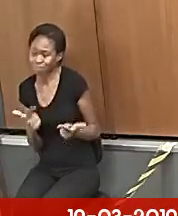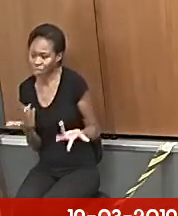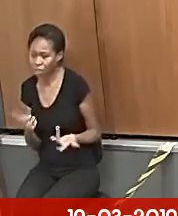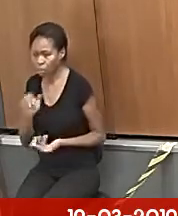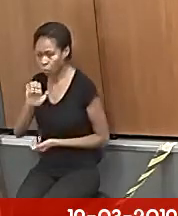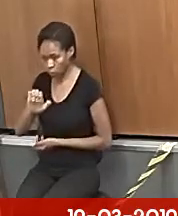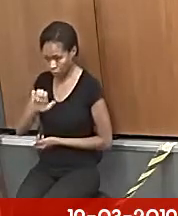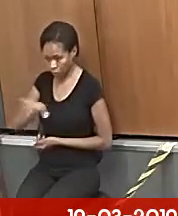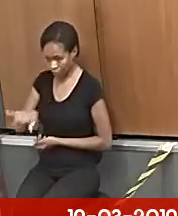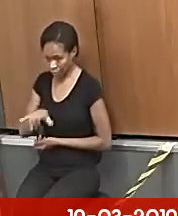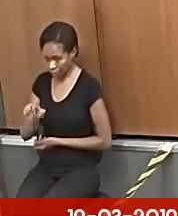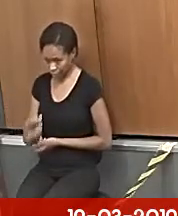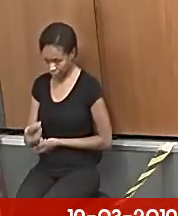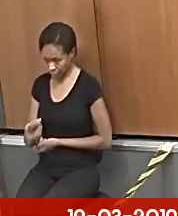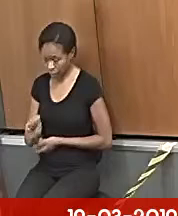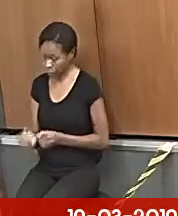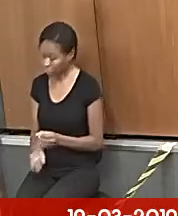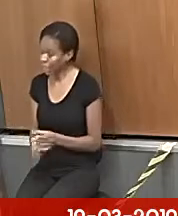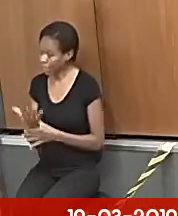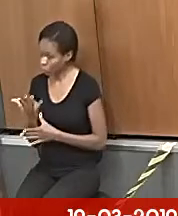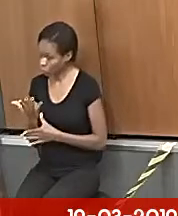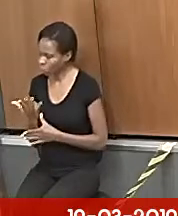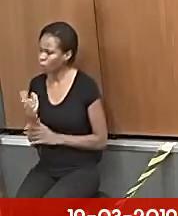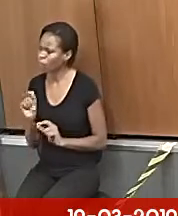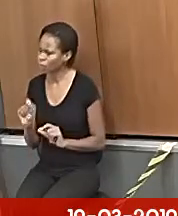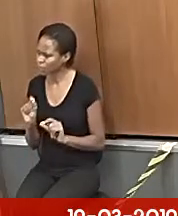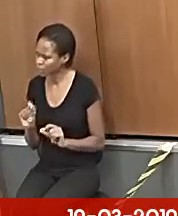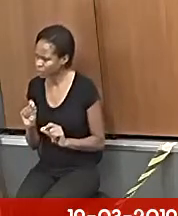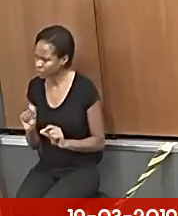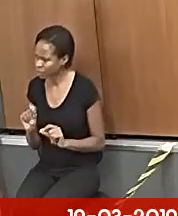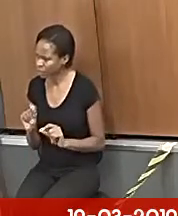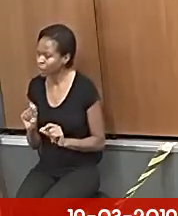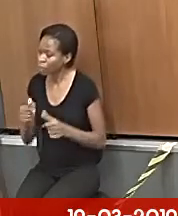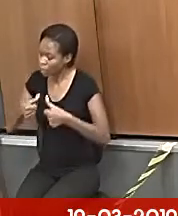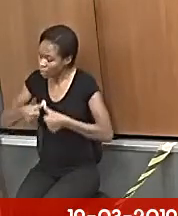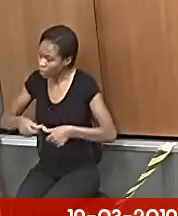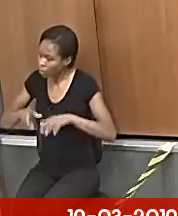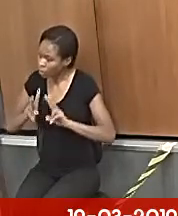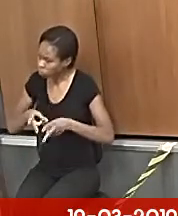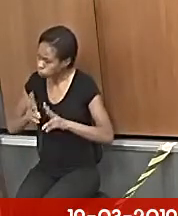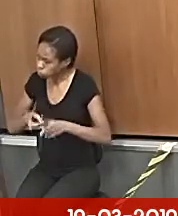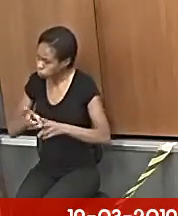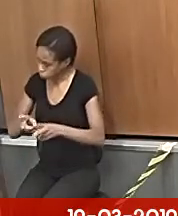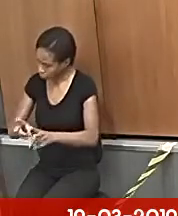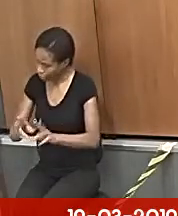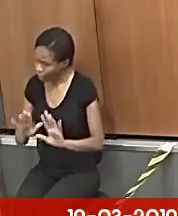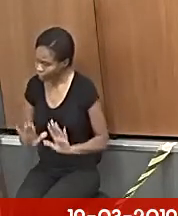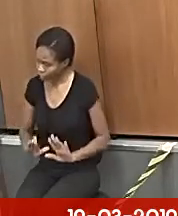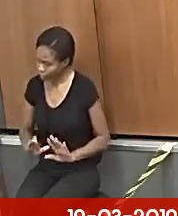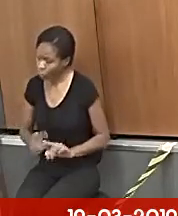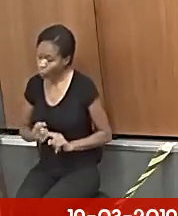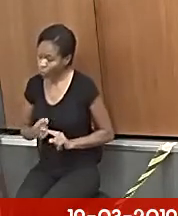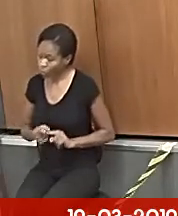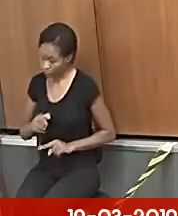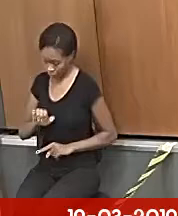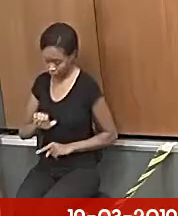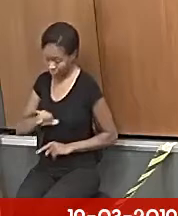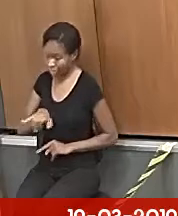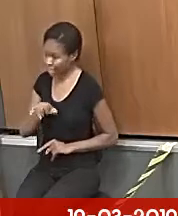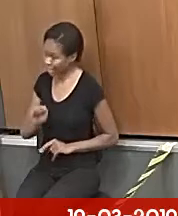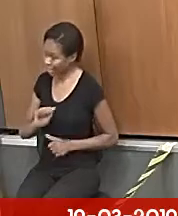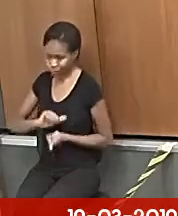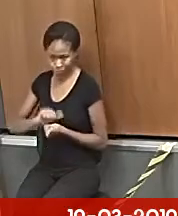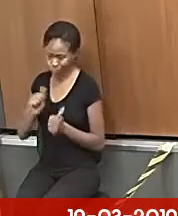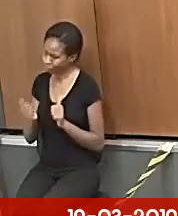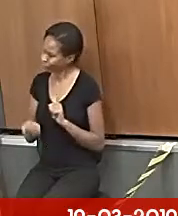criado para que eles pudessem permanecer mais um tempo lá porque eu e já não se adapta à pessoa com